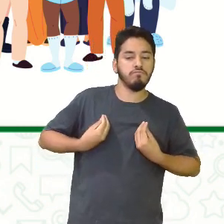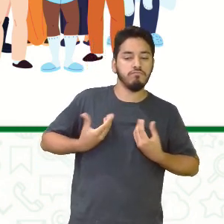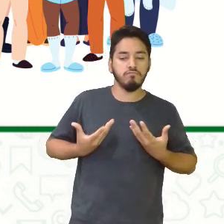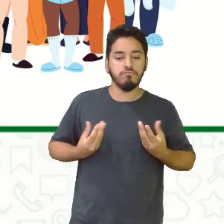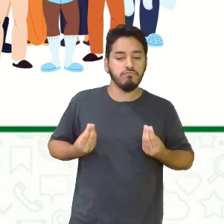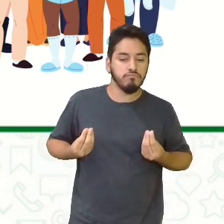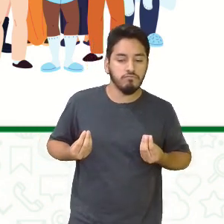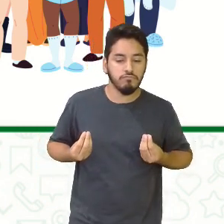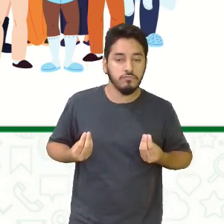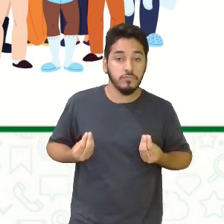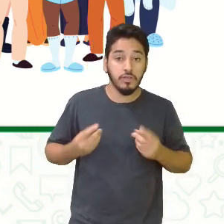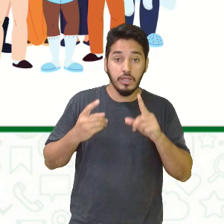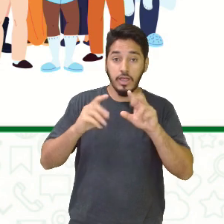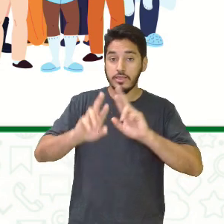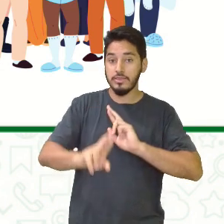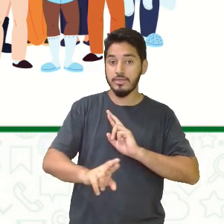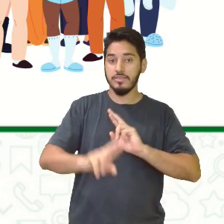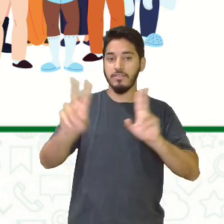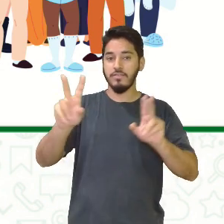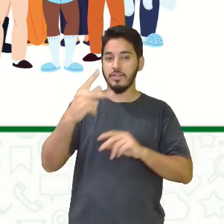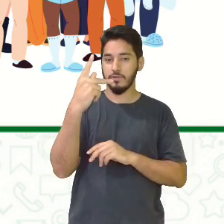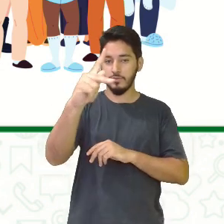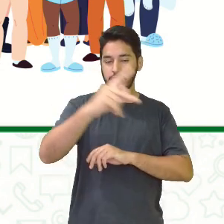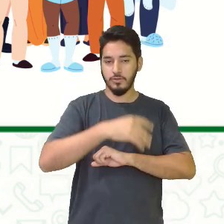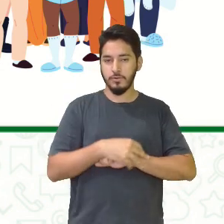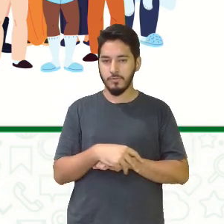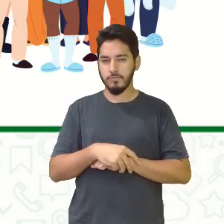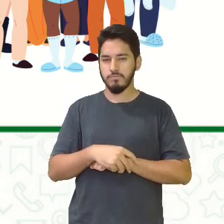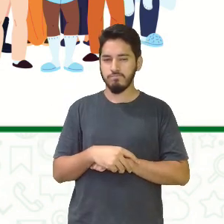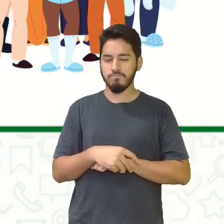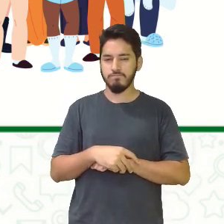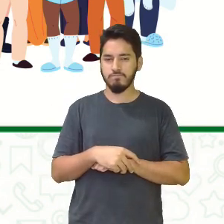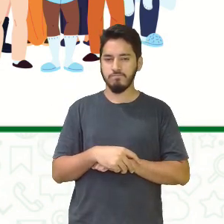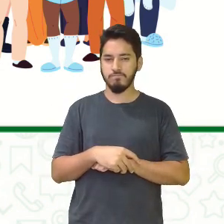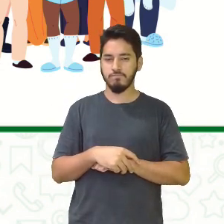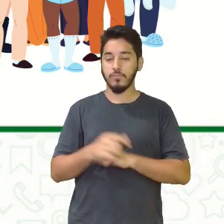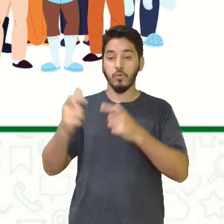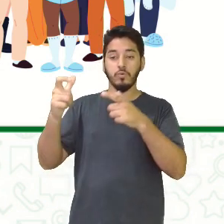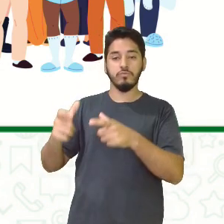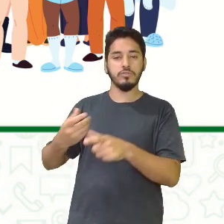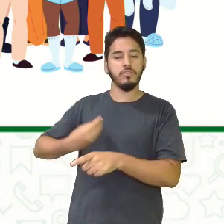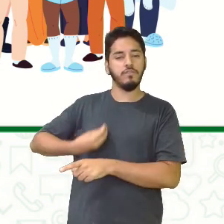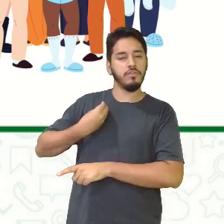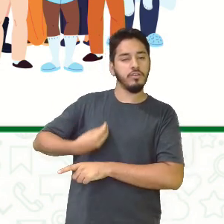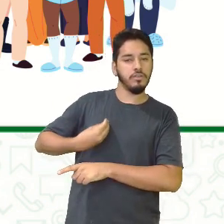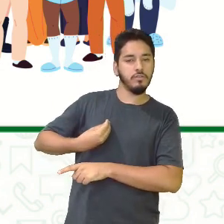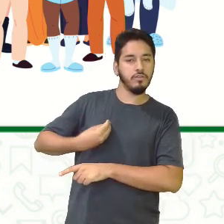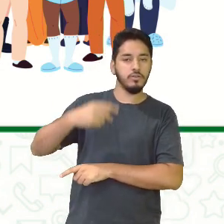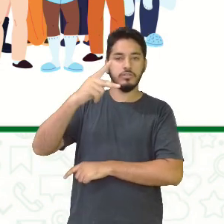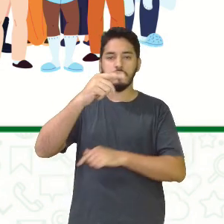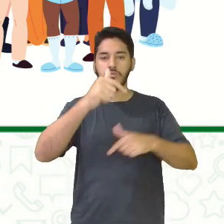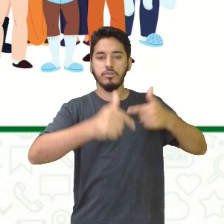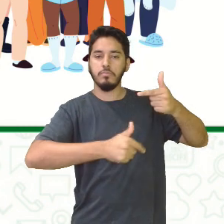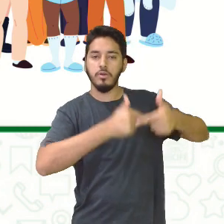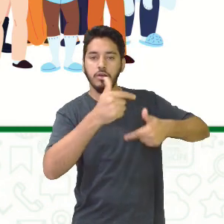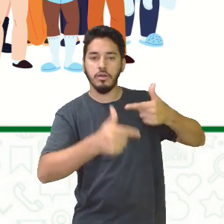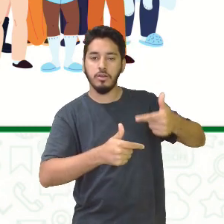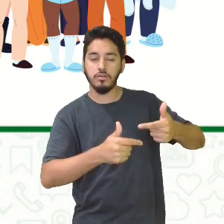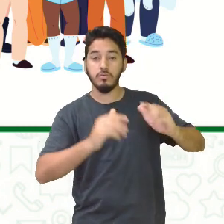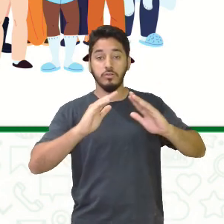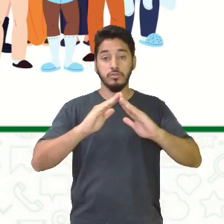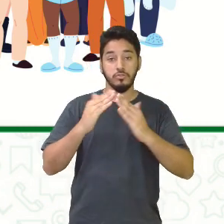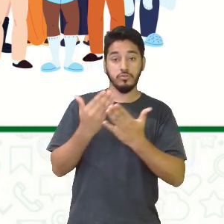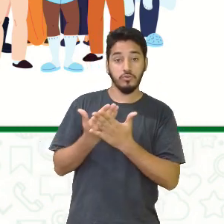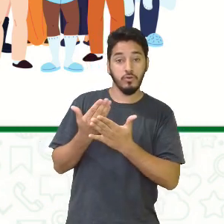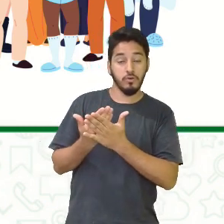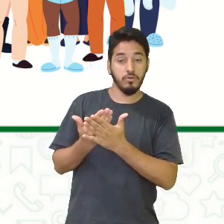são diferentes do seu, onde você convive, no seu trabalho, aí na sua